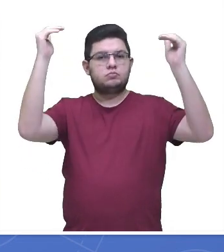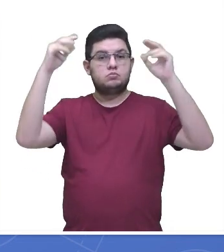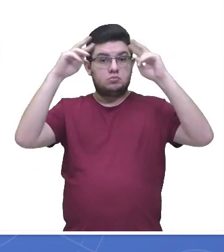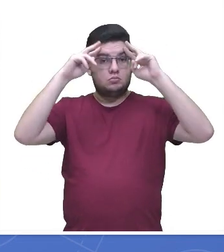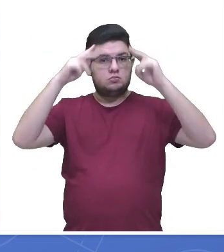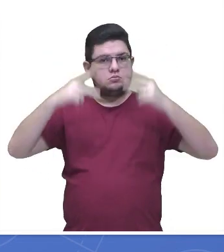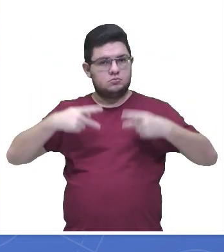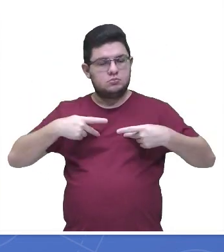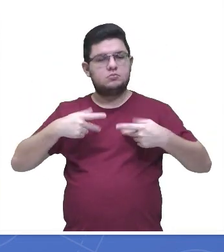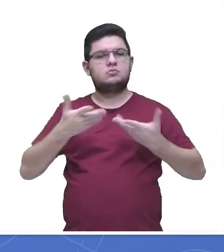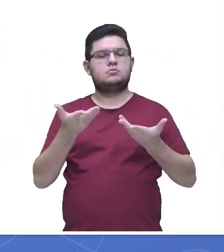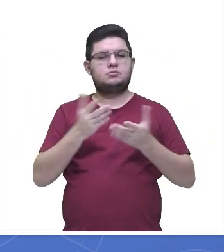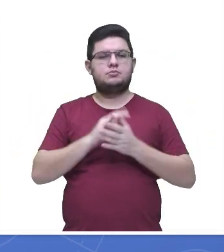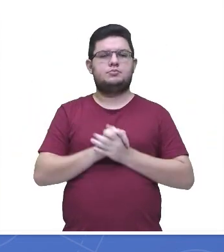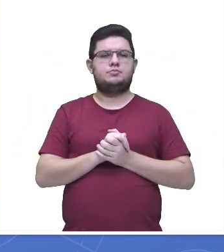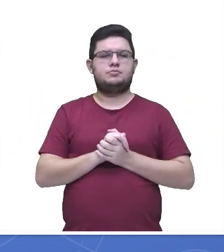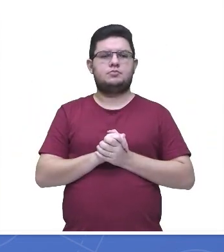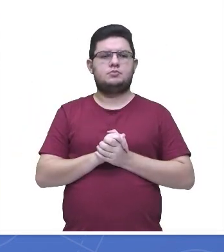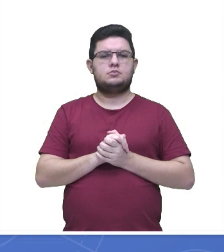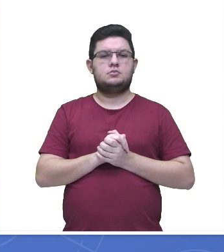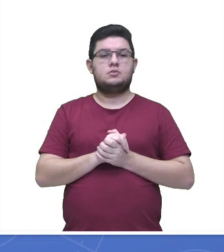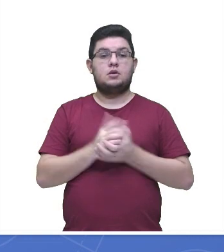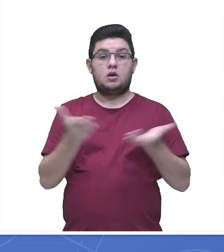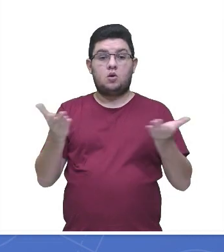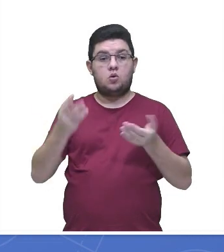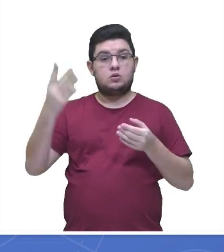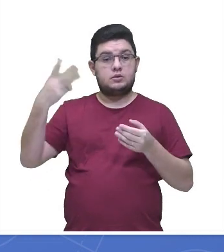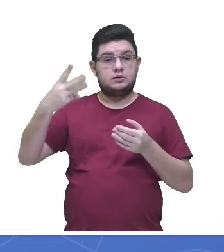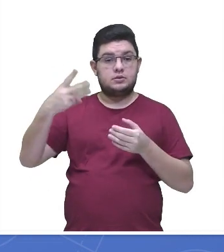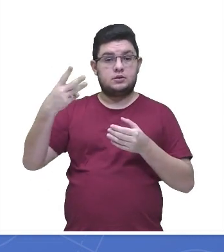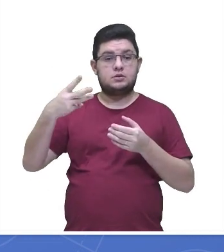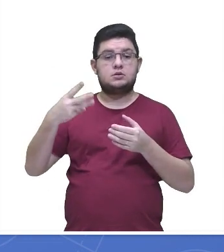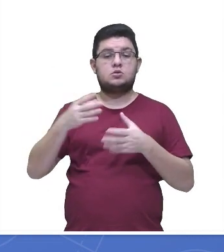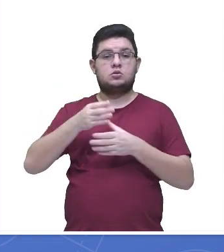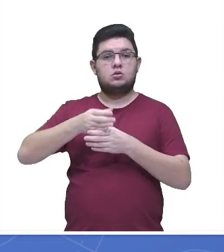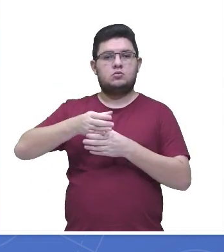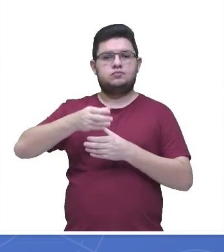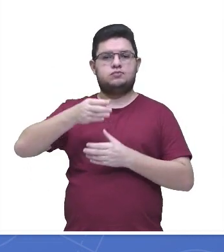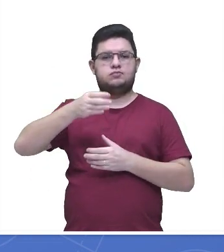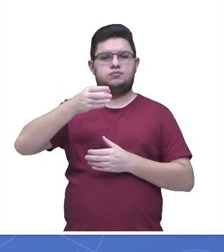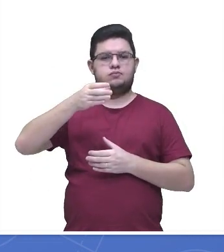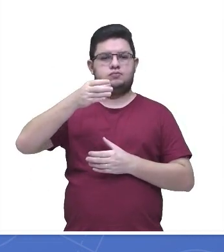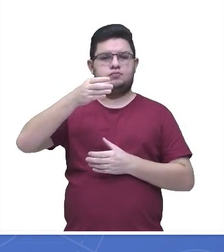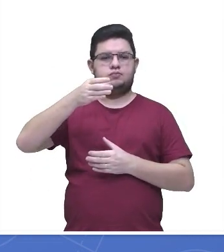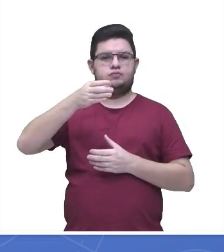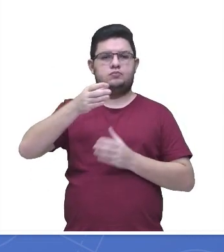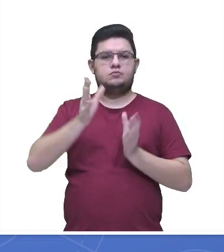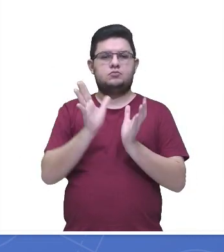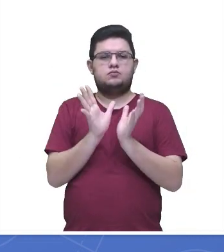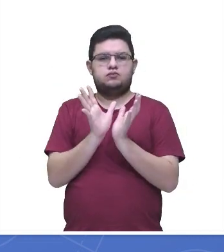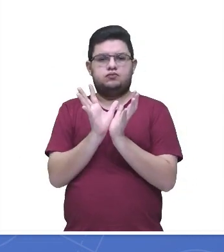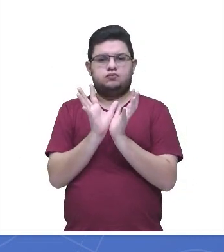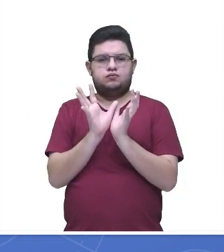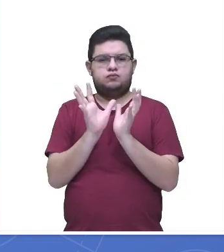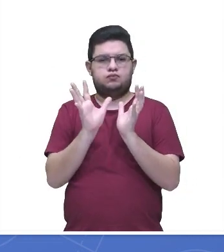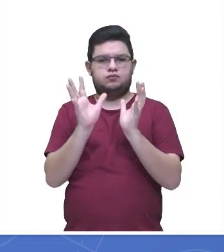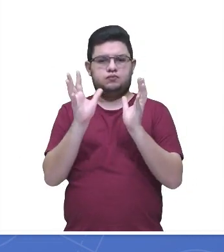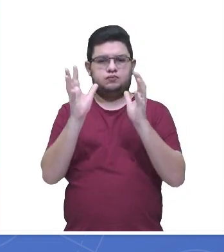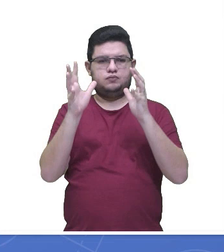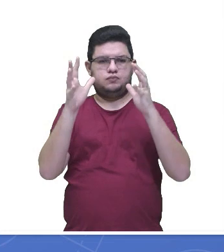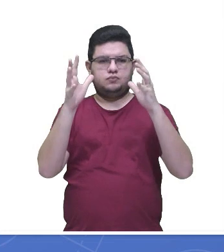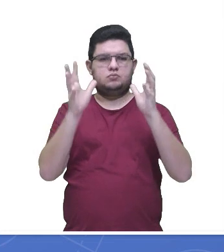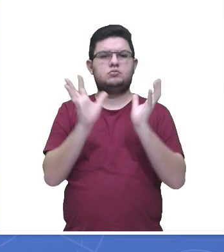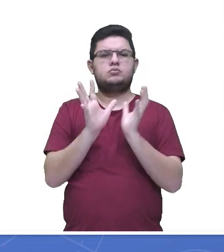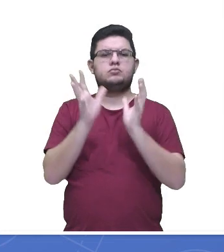homem é inteligente. Nós vamos para o terceiro capitel, que é justamente esse aqui. Olha a